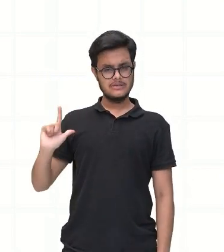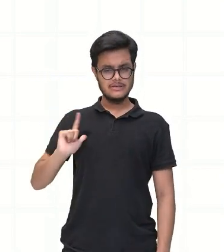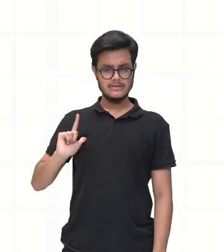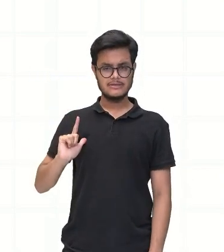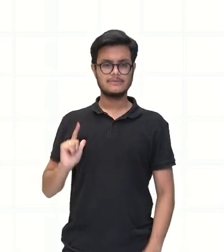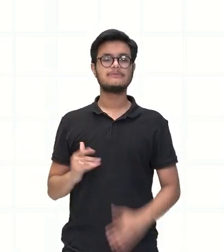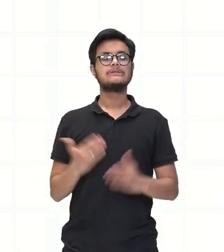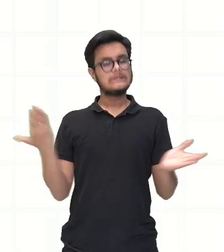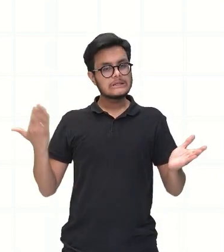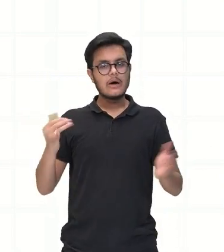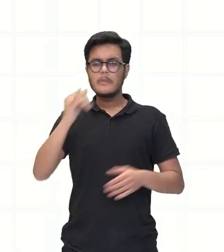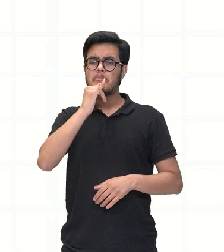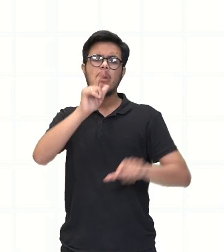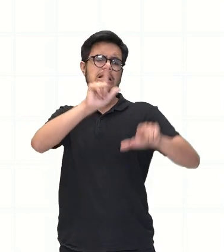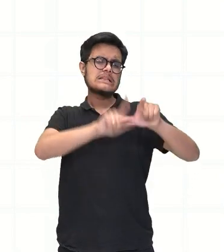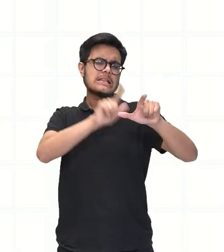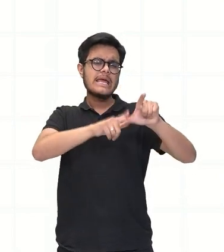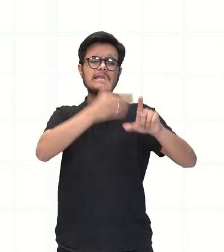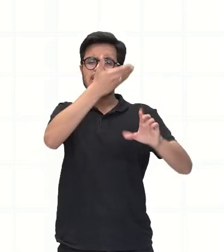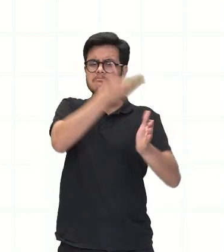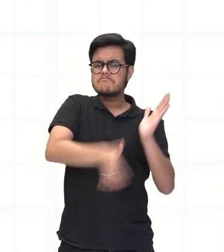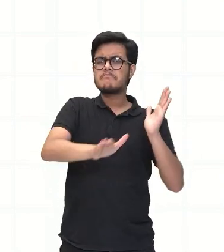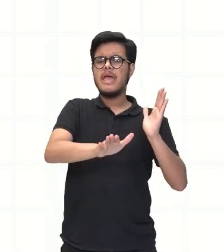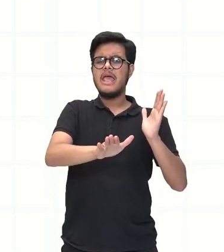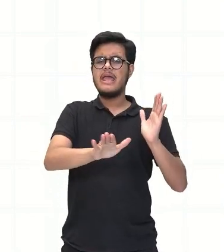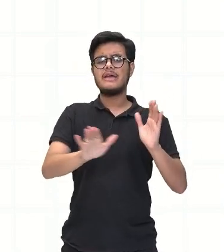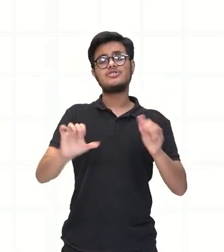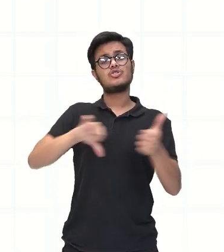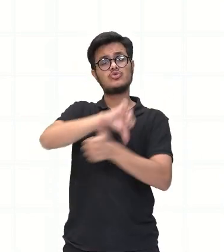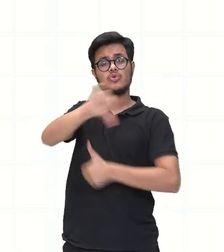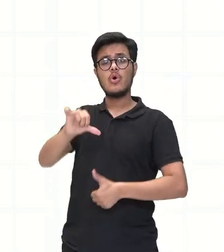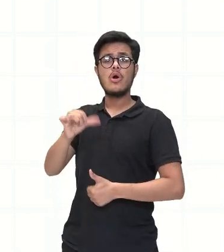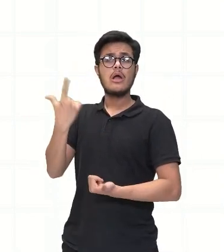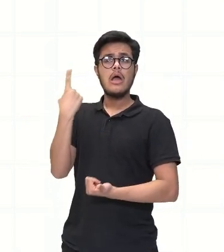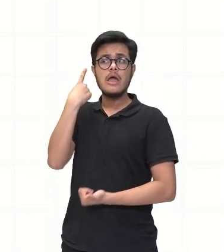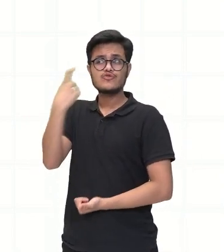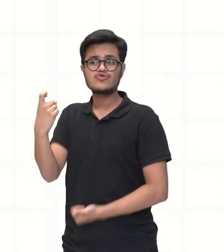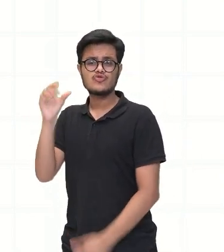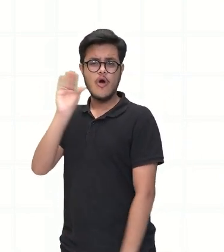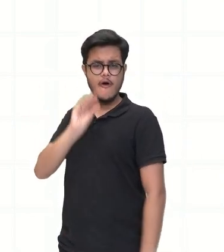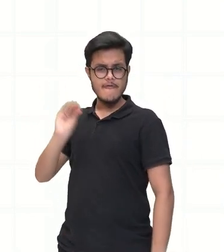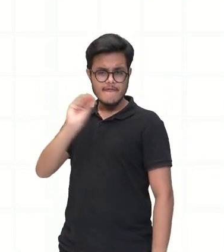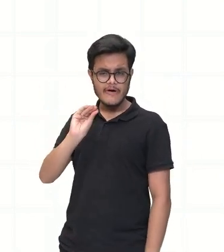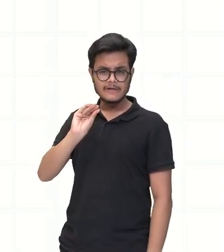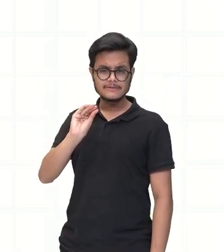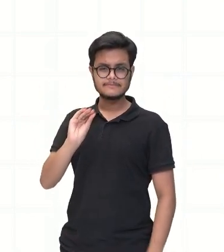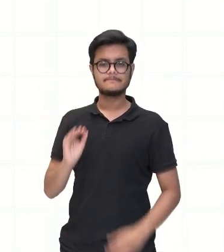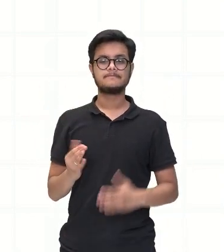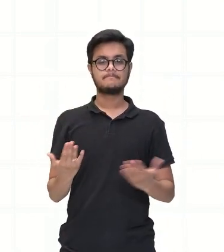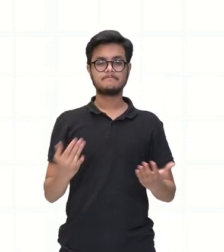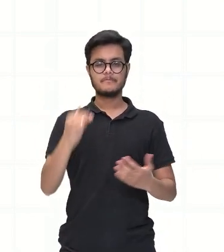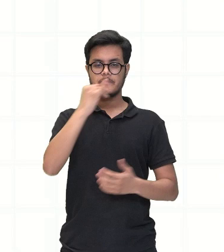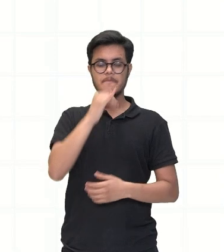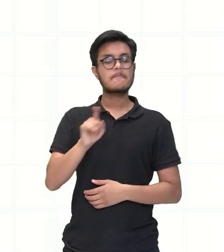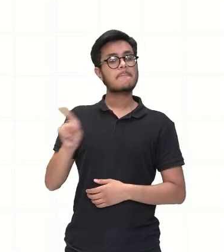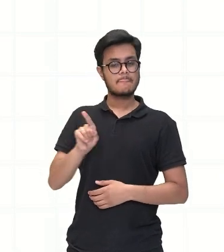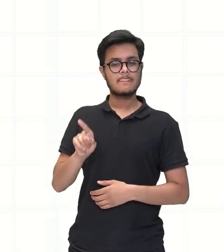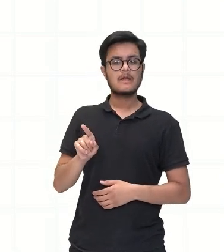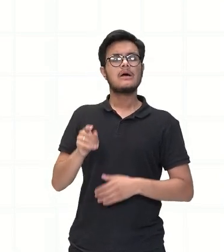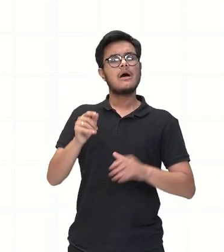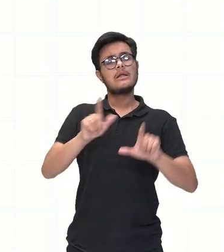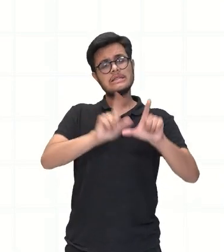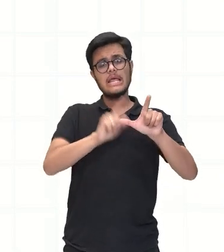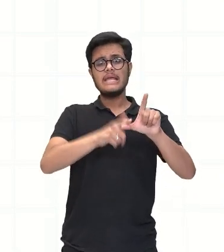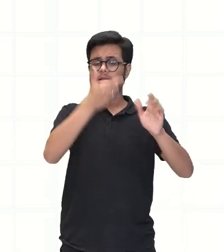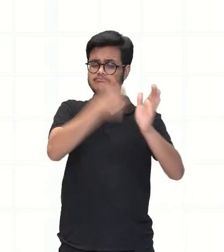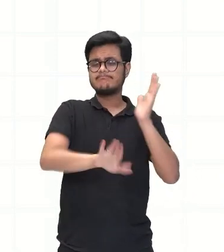seja, perdendo ou alterando as letras e os sons. Importante aqui, ó. Nesse caso aqui, elas vão perder letras ou